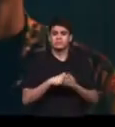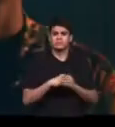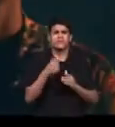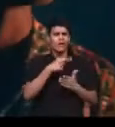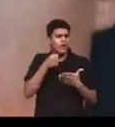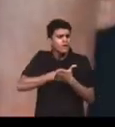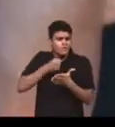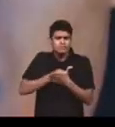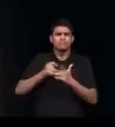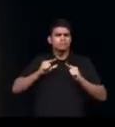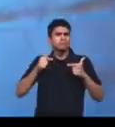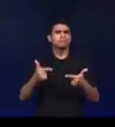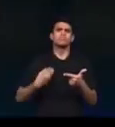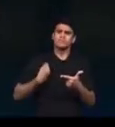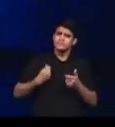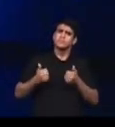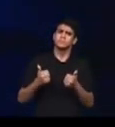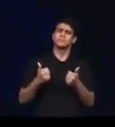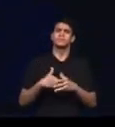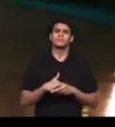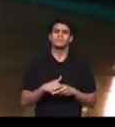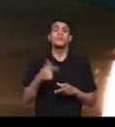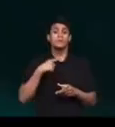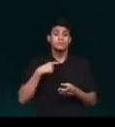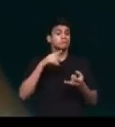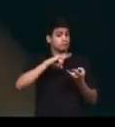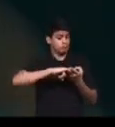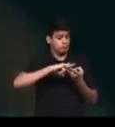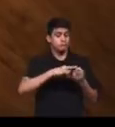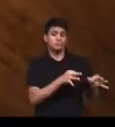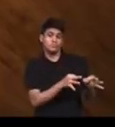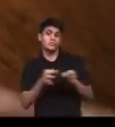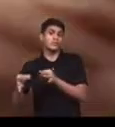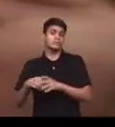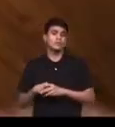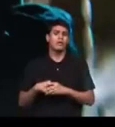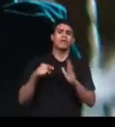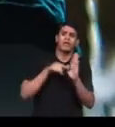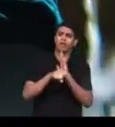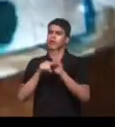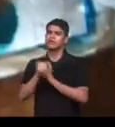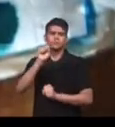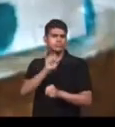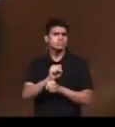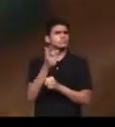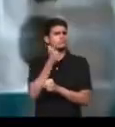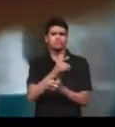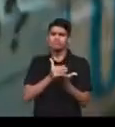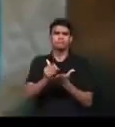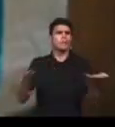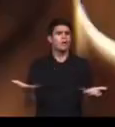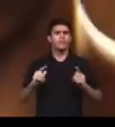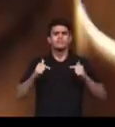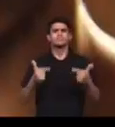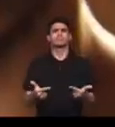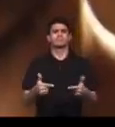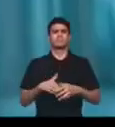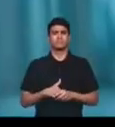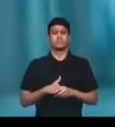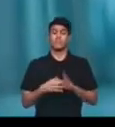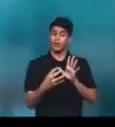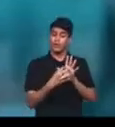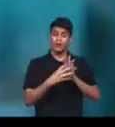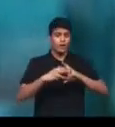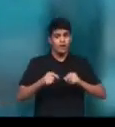para tratar a infecção passaram a ser distribuídos via rede pública de saúde mesmo Com todas essas conquistas o